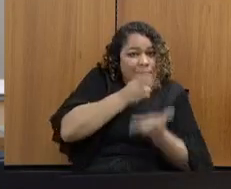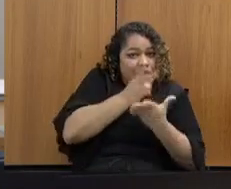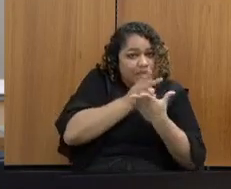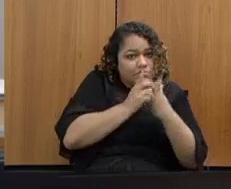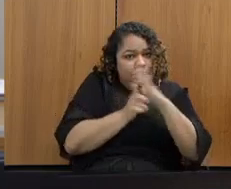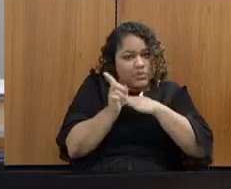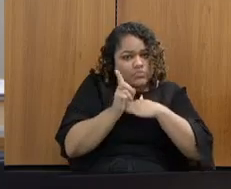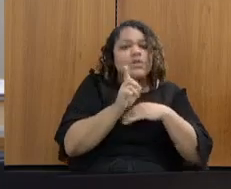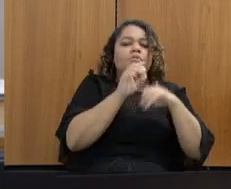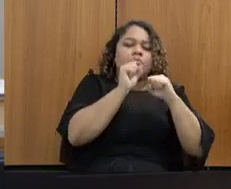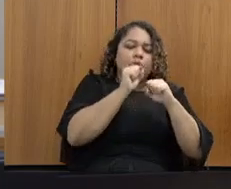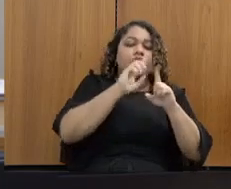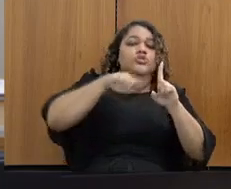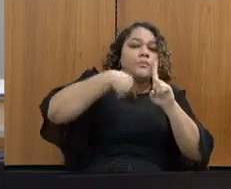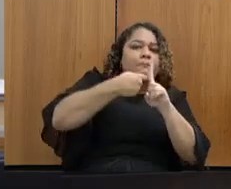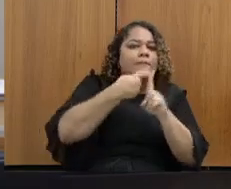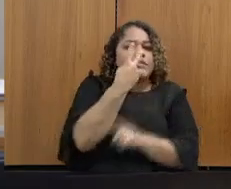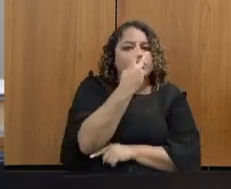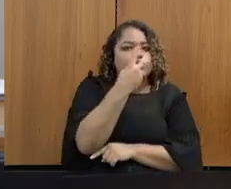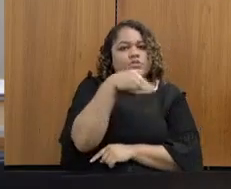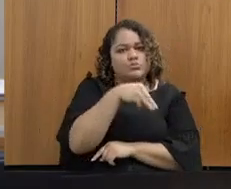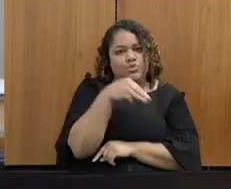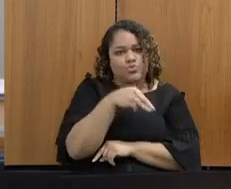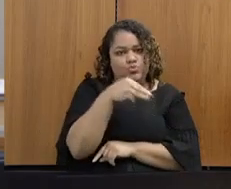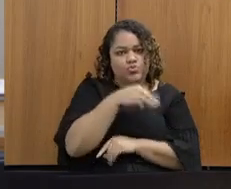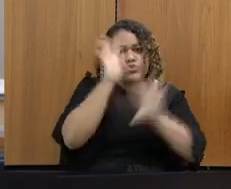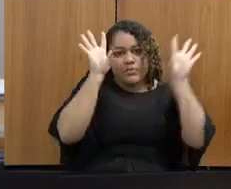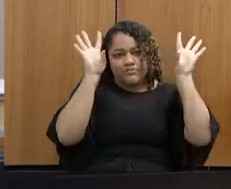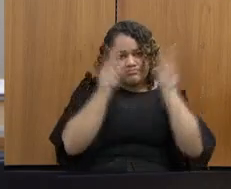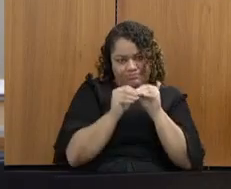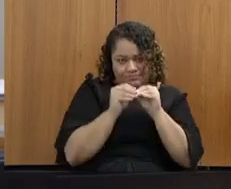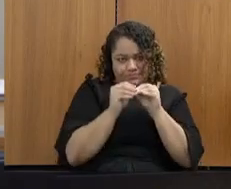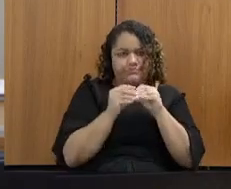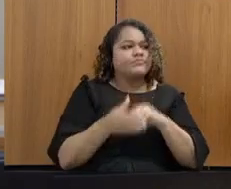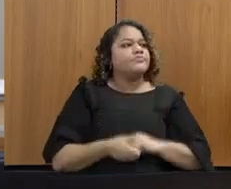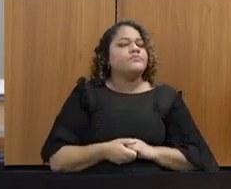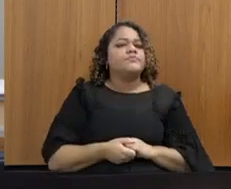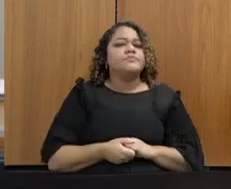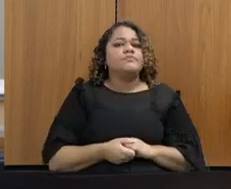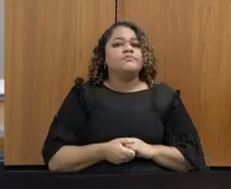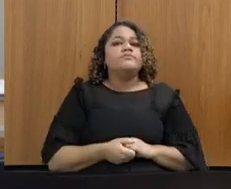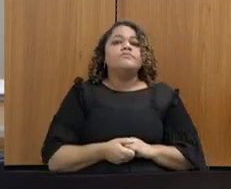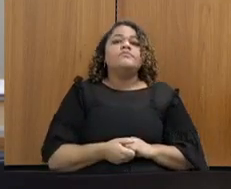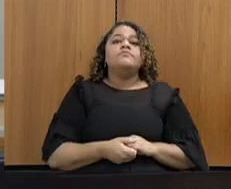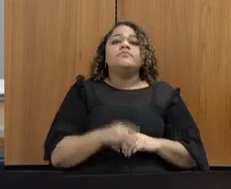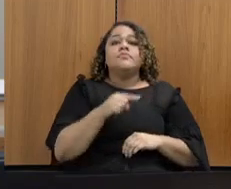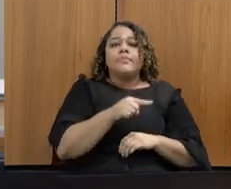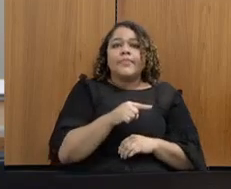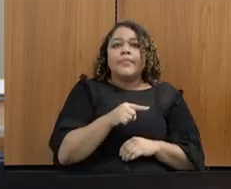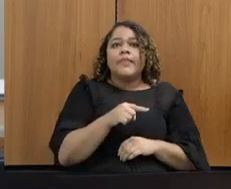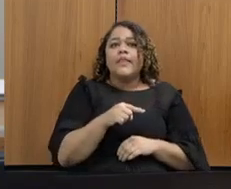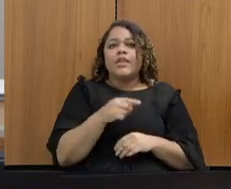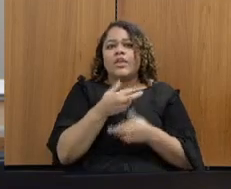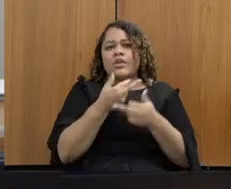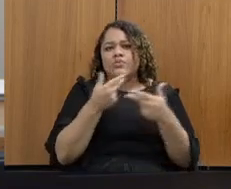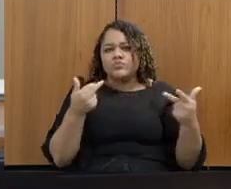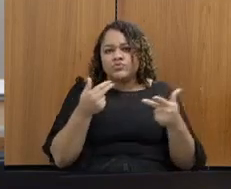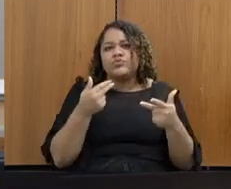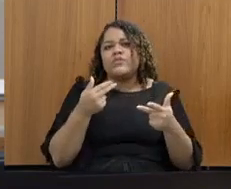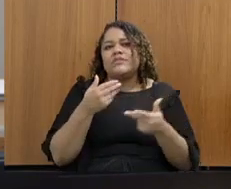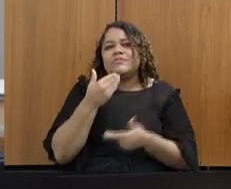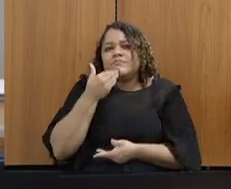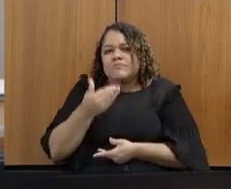de mais dois minutos para considerações finais os requerimentos decorrentes dessa reunião deverão ser